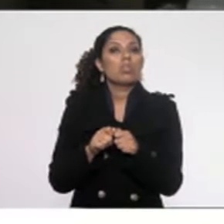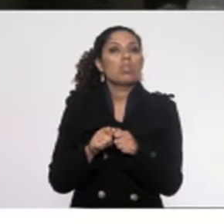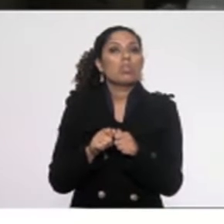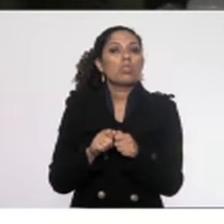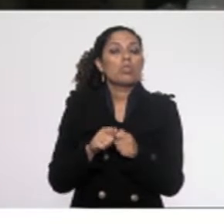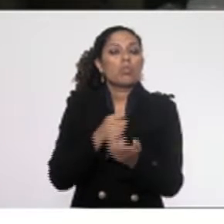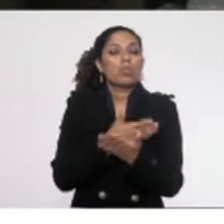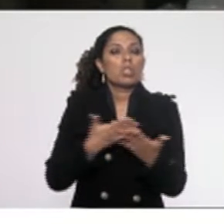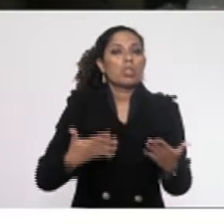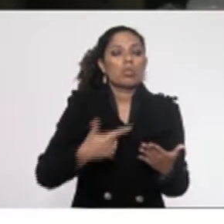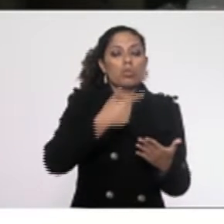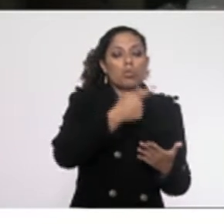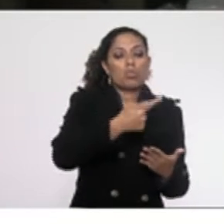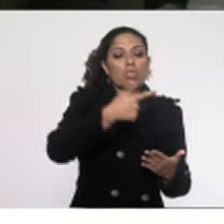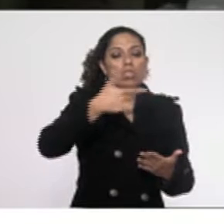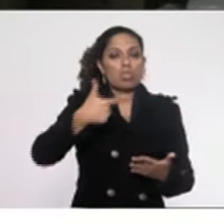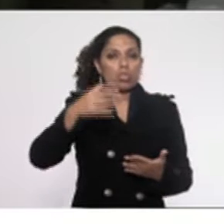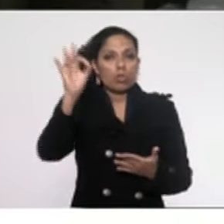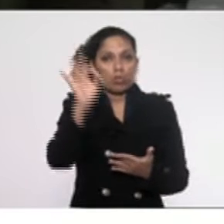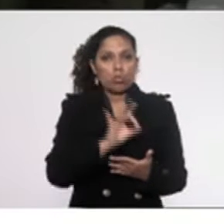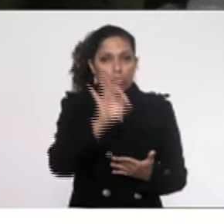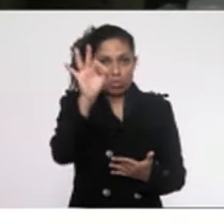gastou 72%